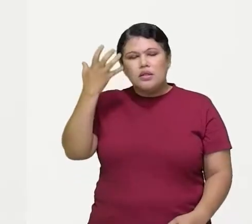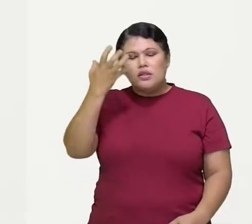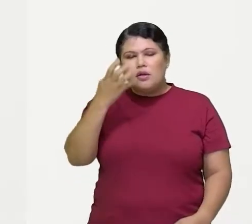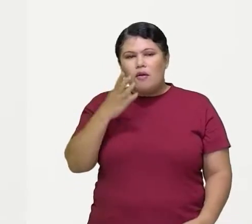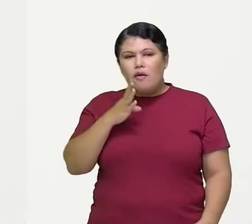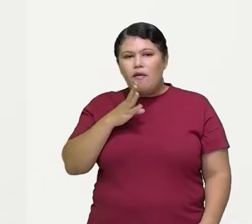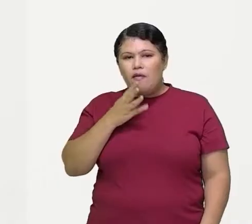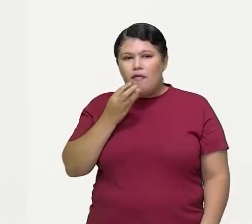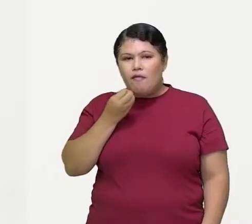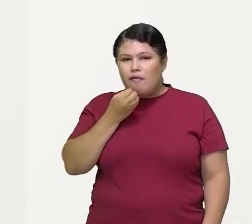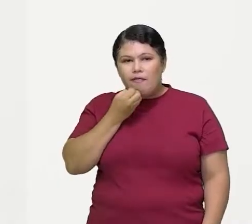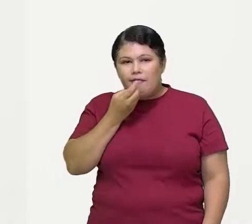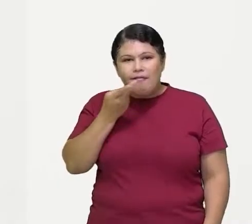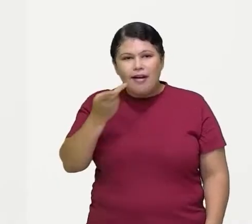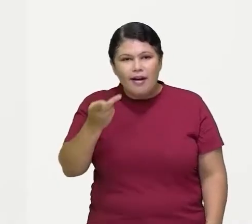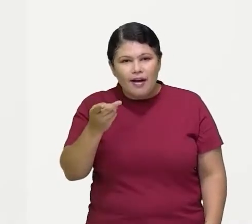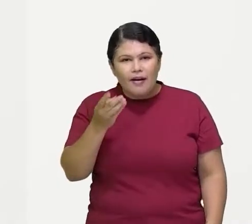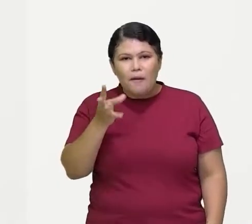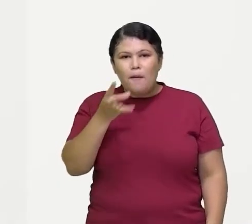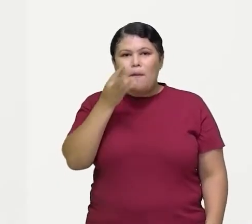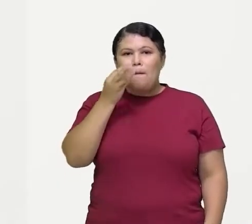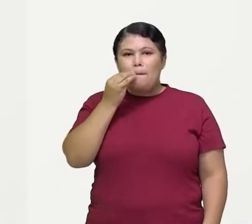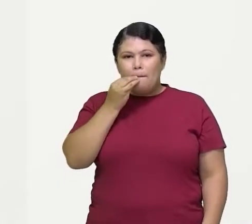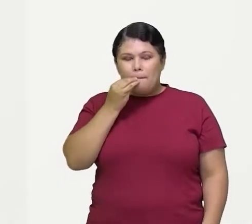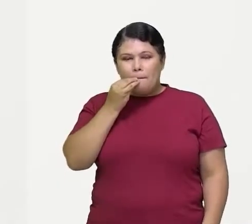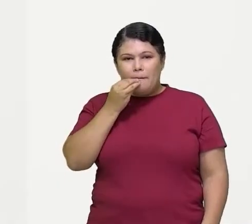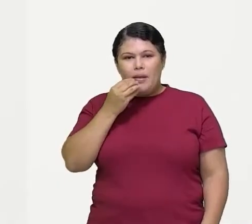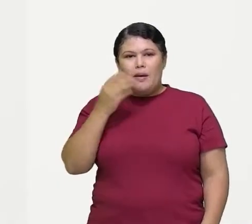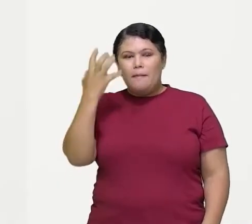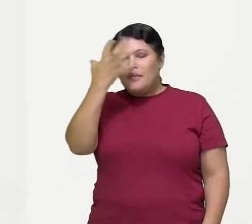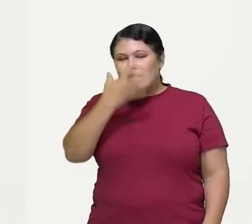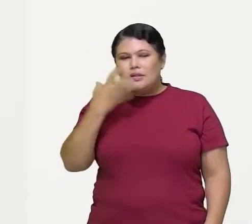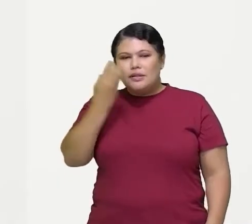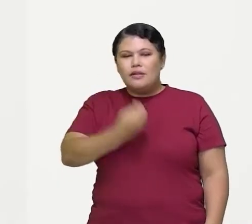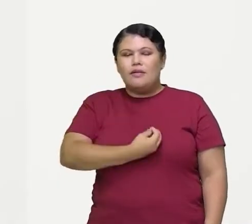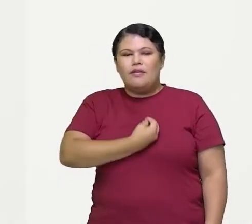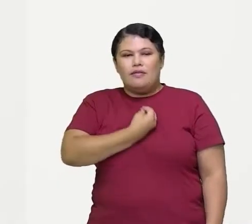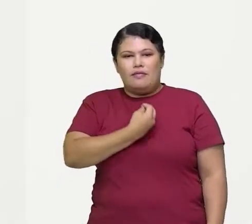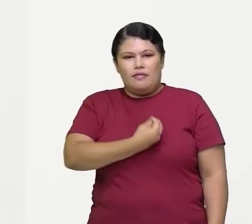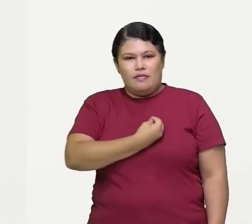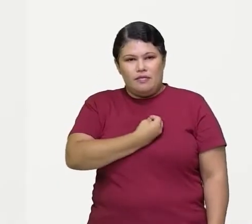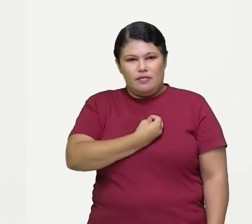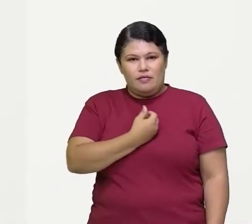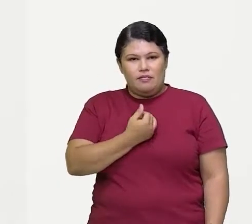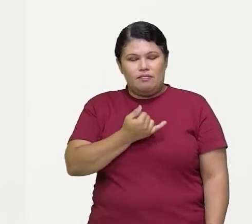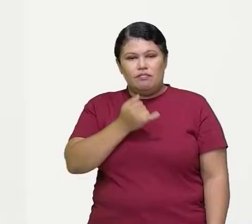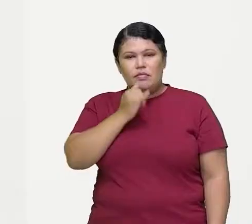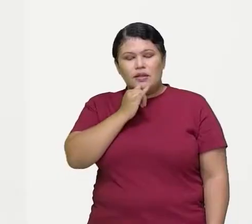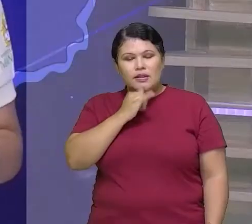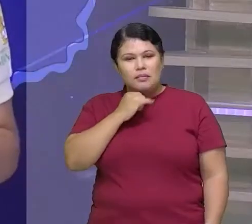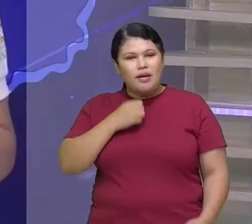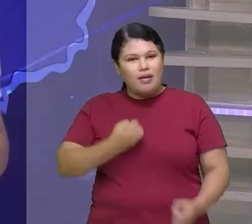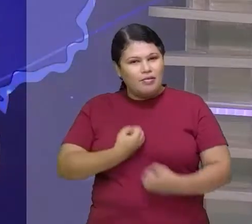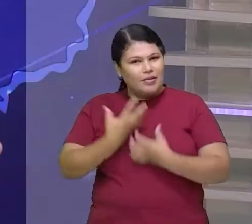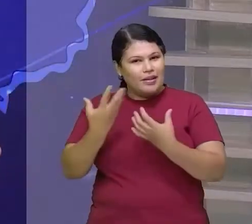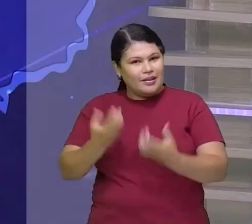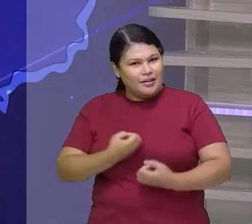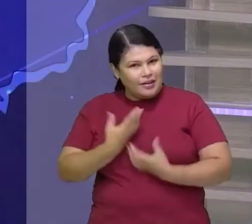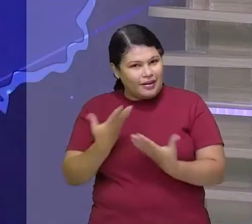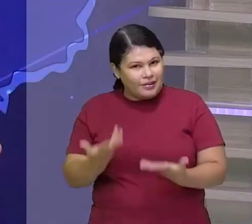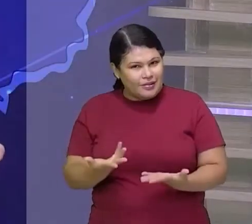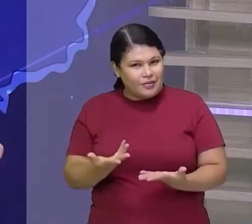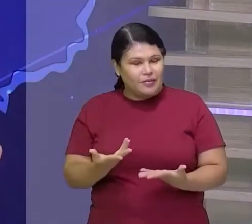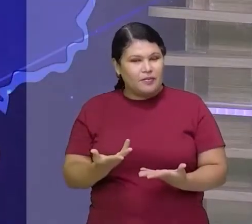se fala. Ponto. A paixão se vive. Por exemplo, eu fiz uma declaração, uma